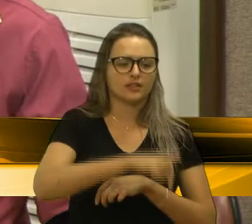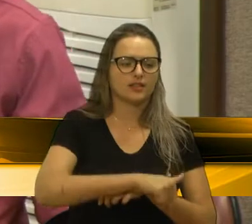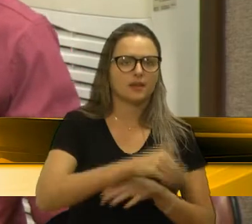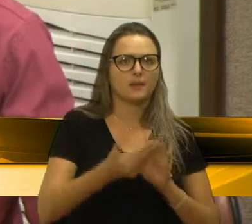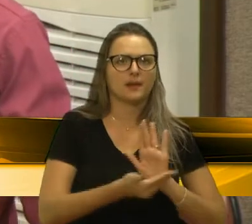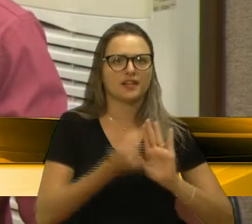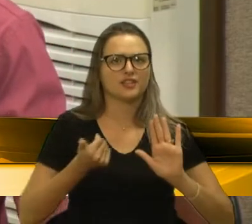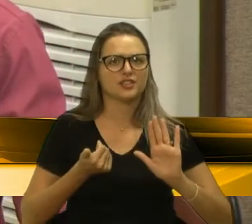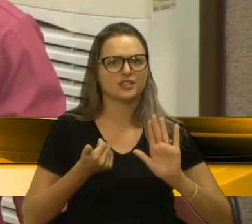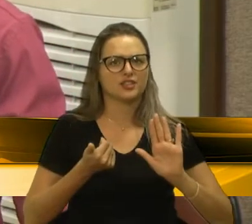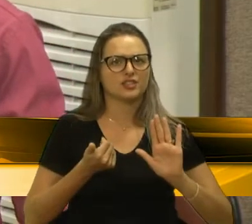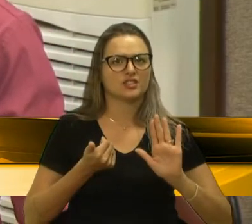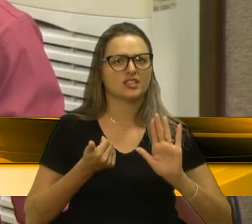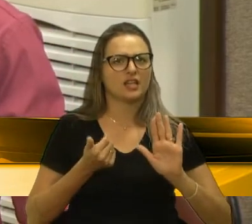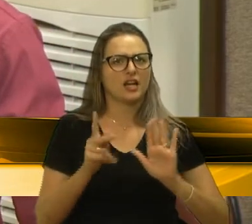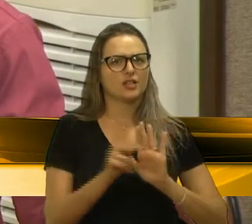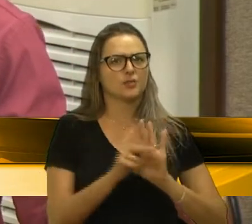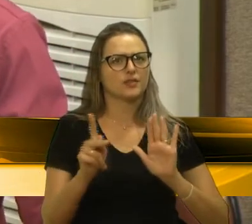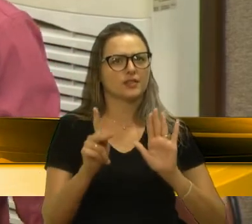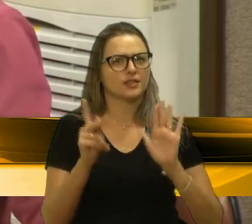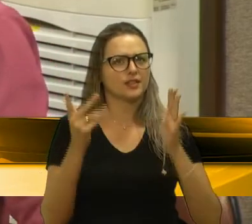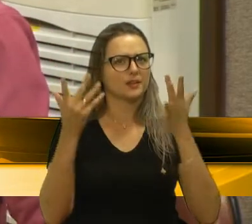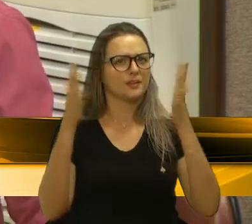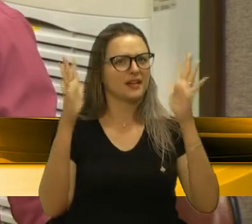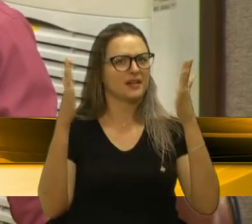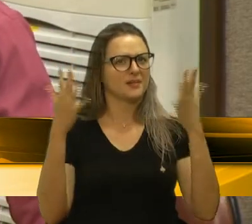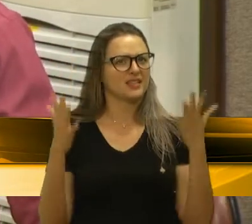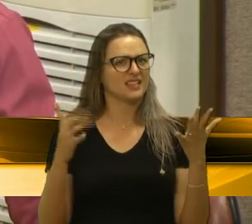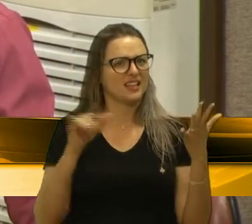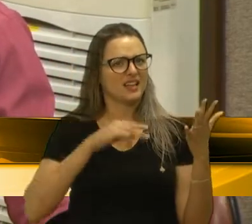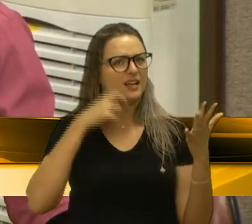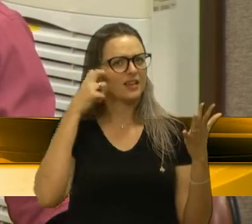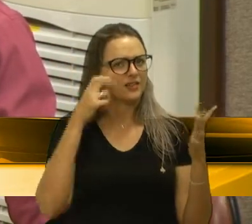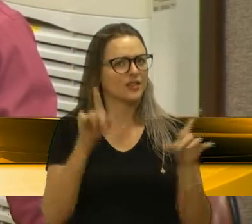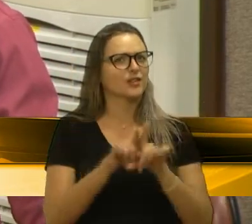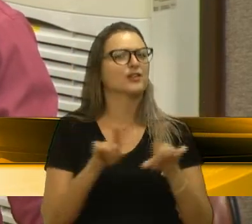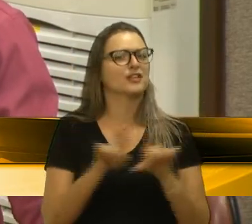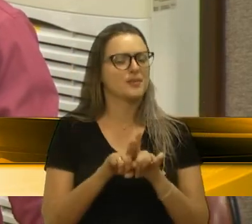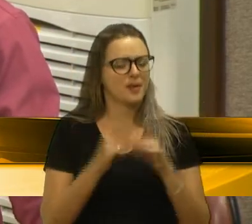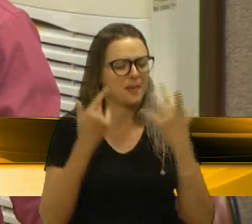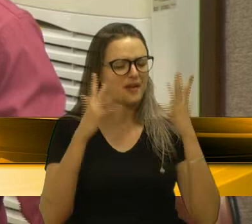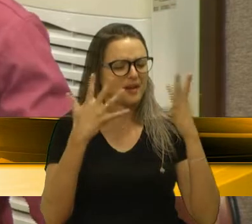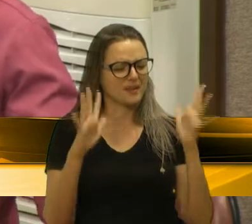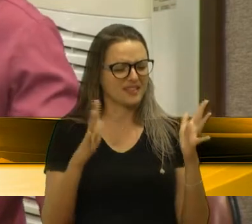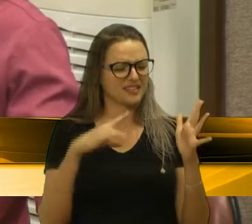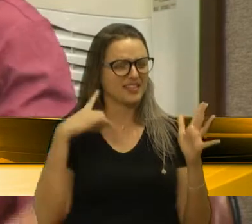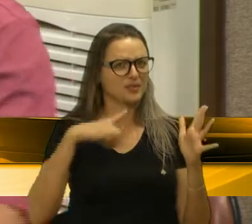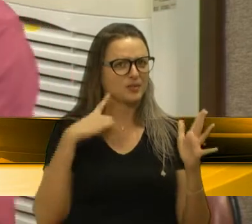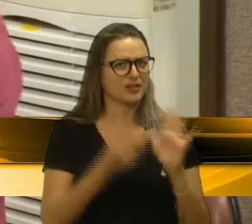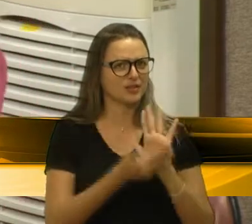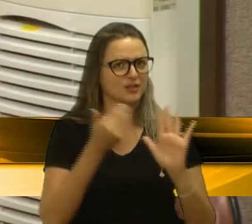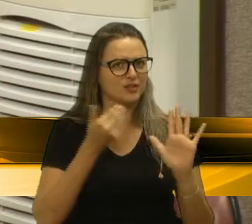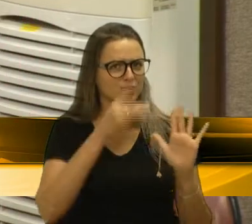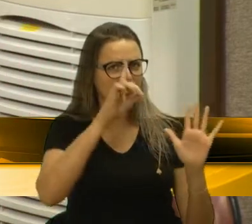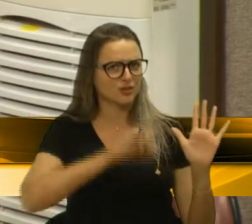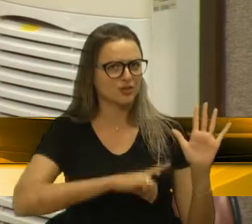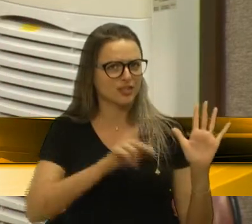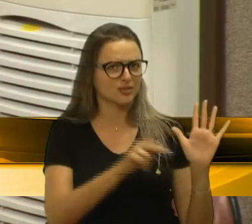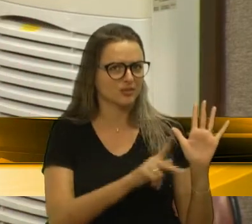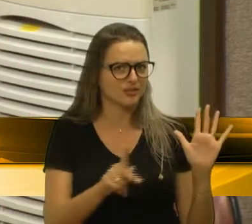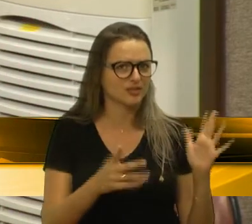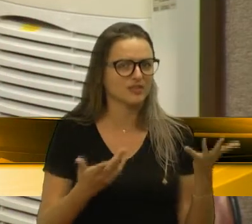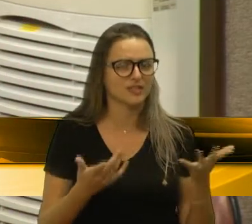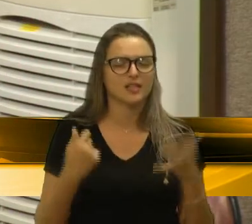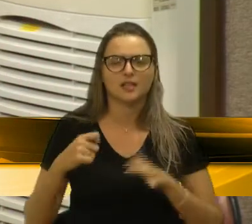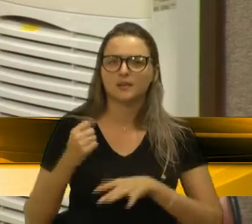professores e pms e aplaudido e ele de pé aí é vergonhoso também né por favor né por favor então acho que temos que parar com um pouquinho